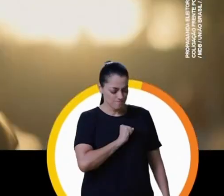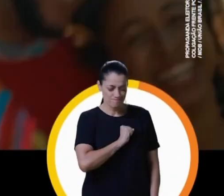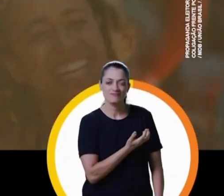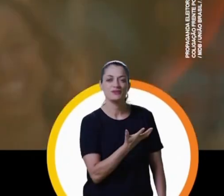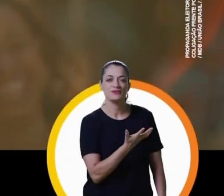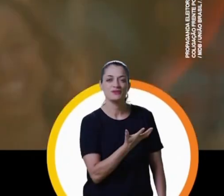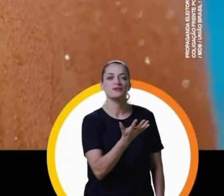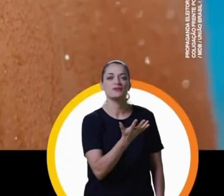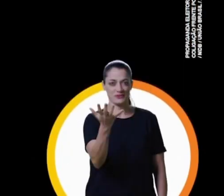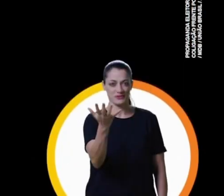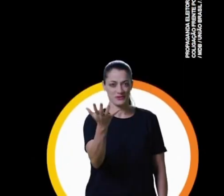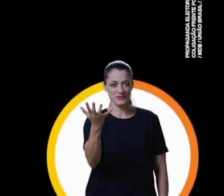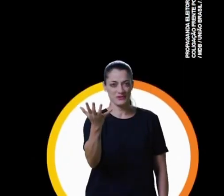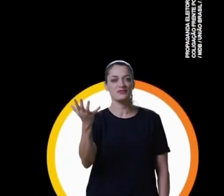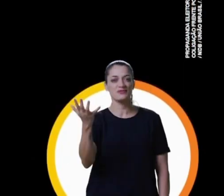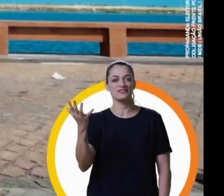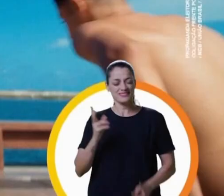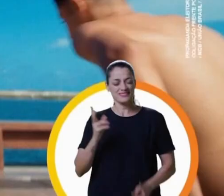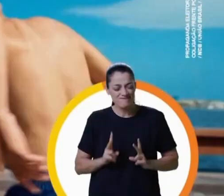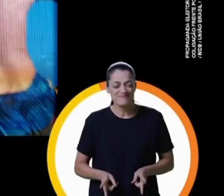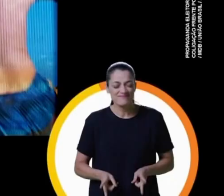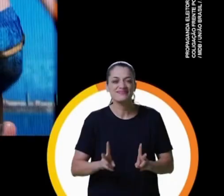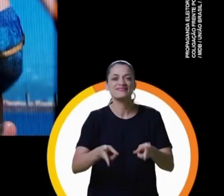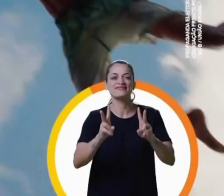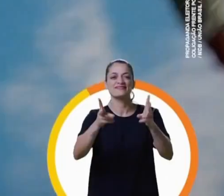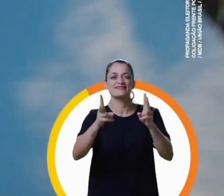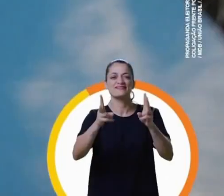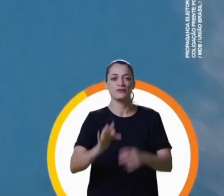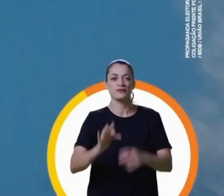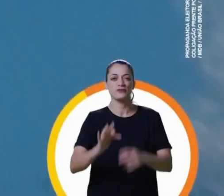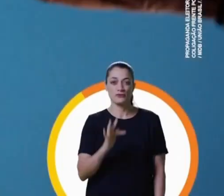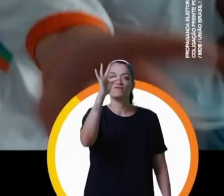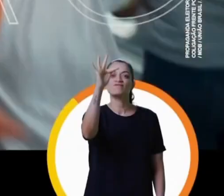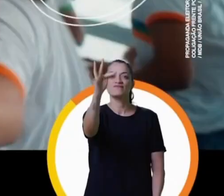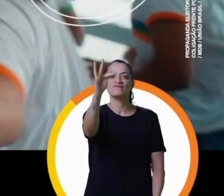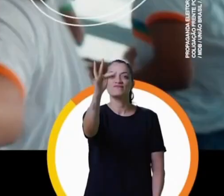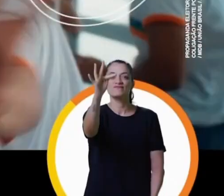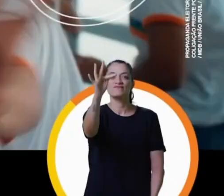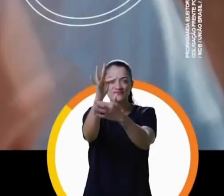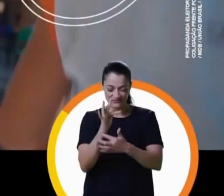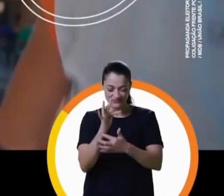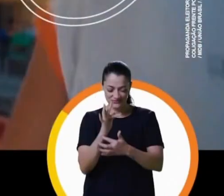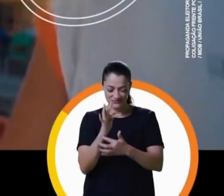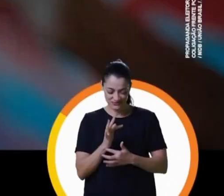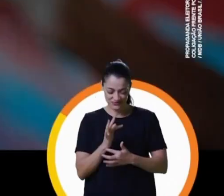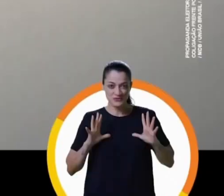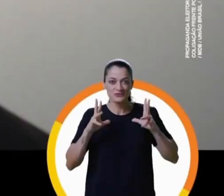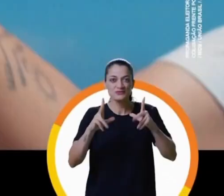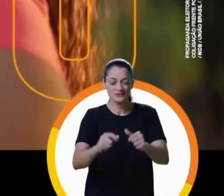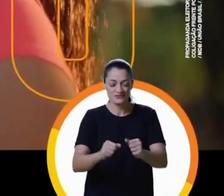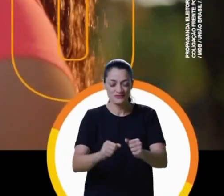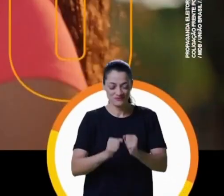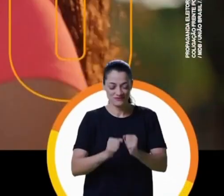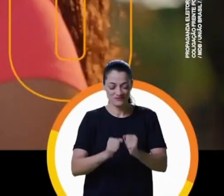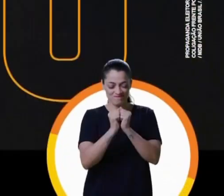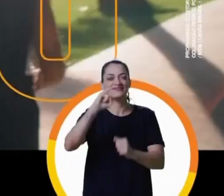no coração. A gente vai sempre em frente, rumo ao futuro. A gente vai